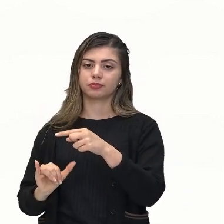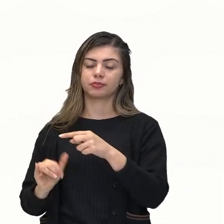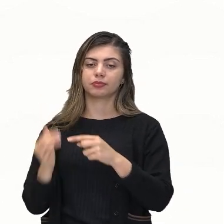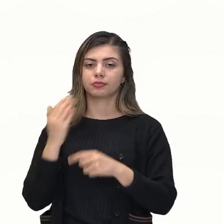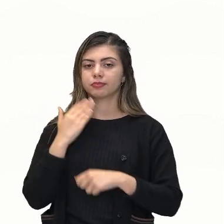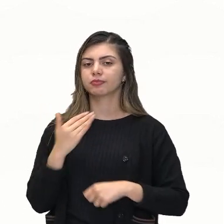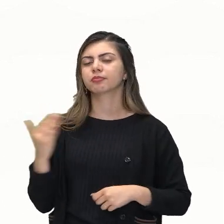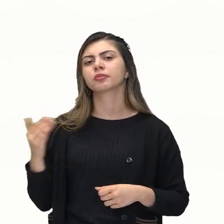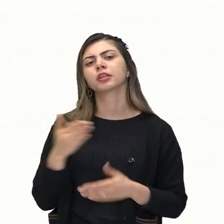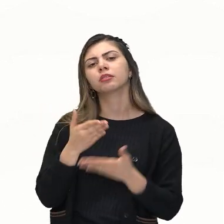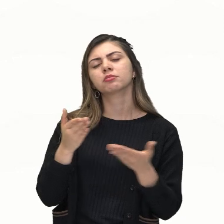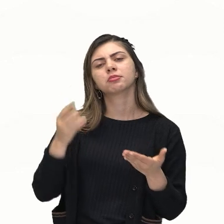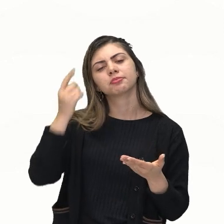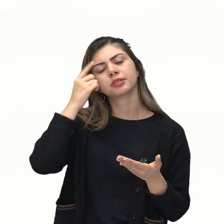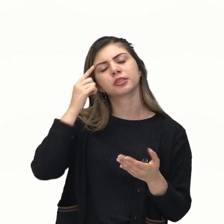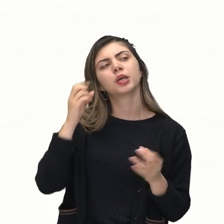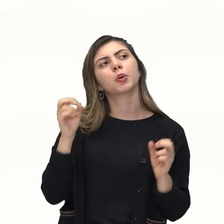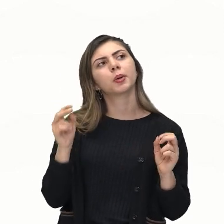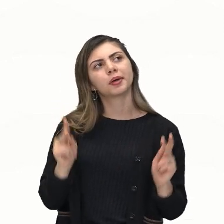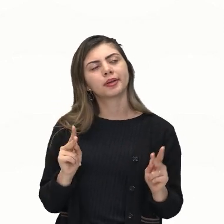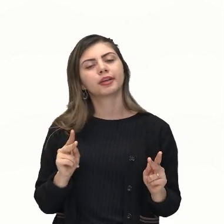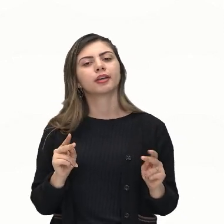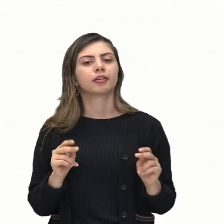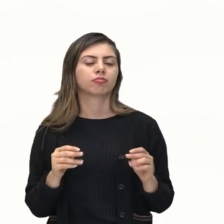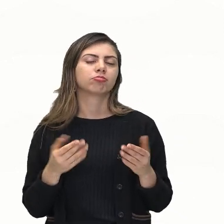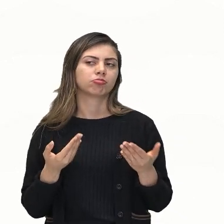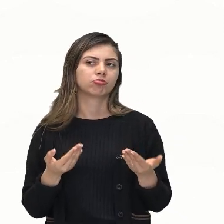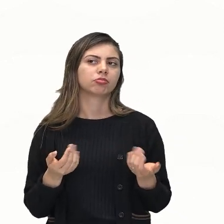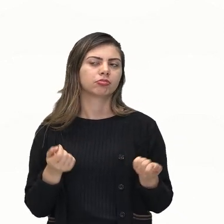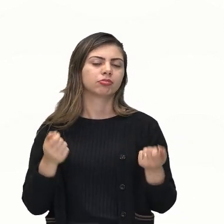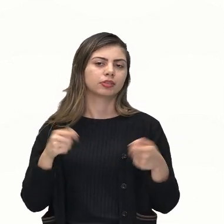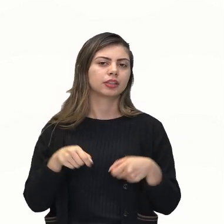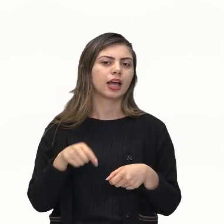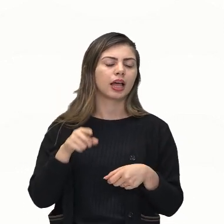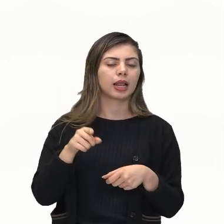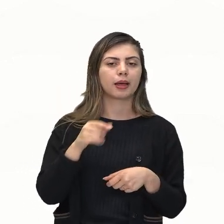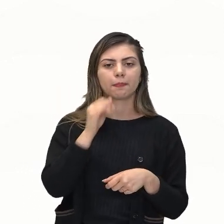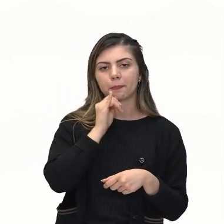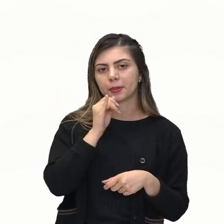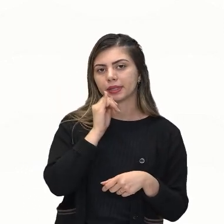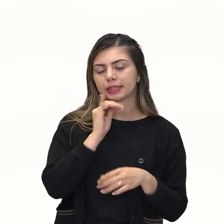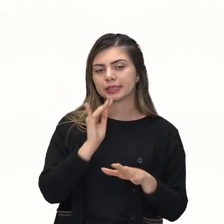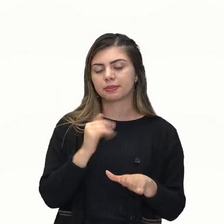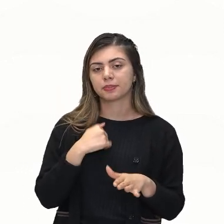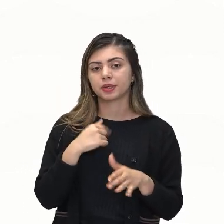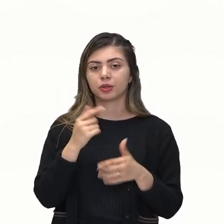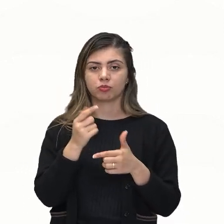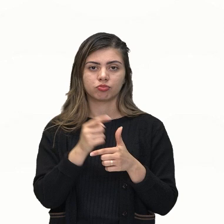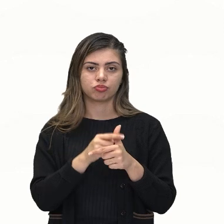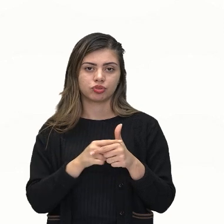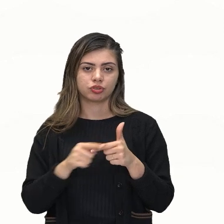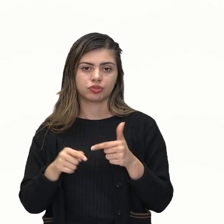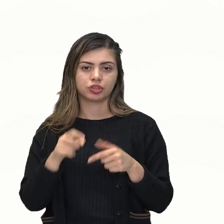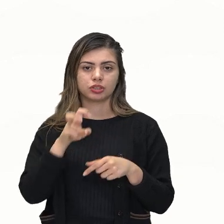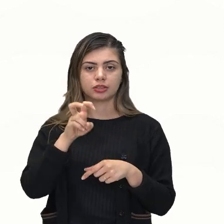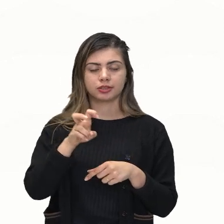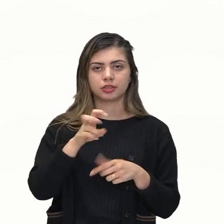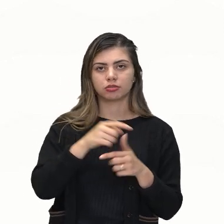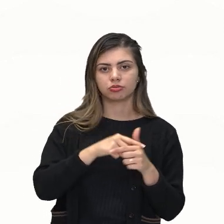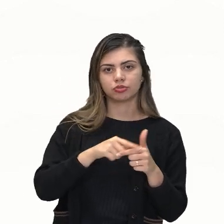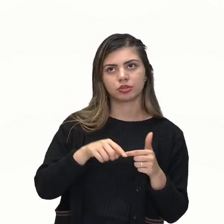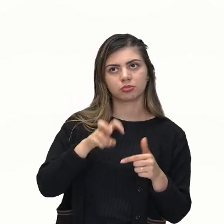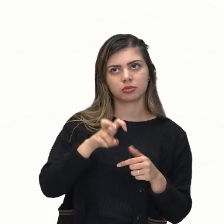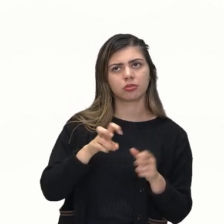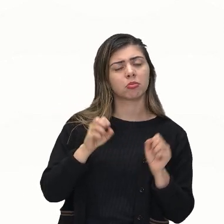Aí você pensa assim, beleza, professor, eu posso simplificar, eu dividir, na verdade, 5 por 5?